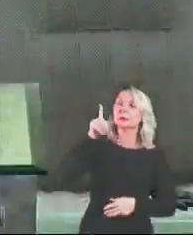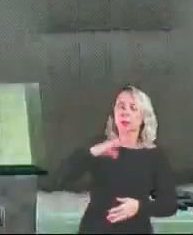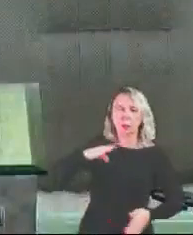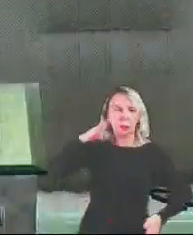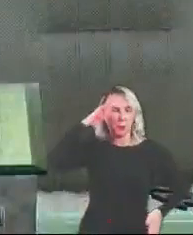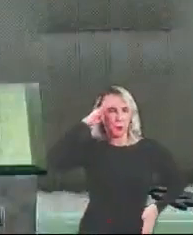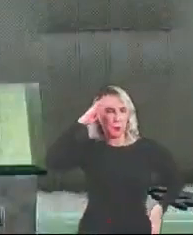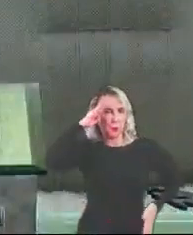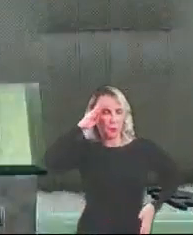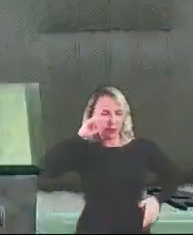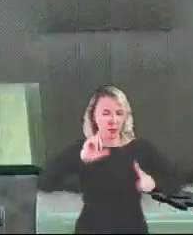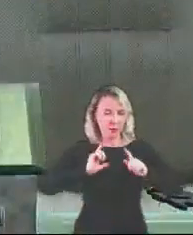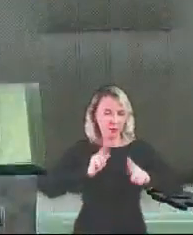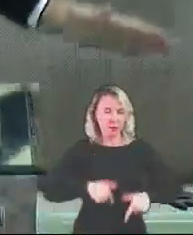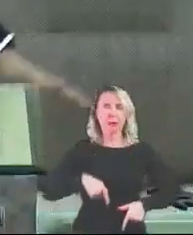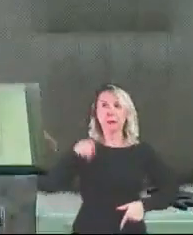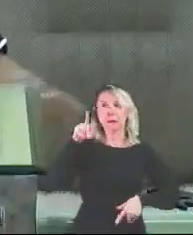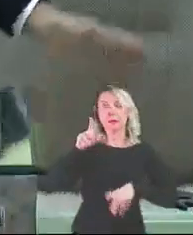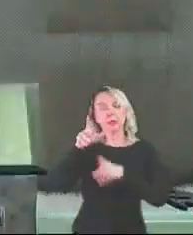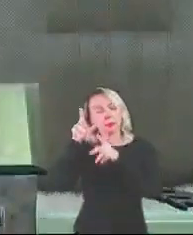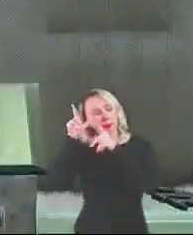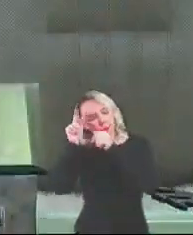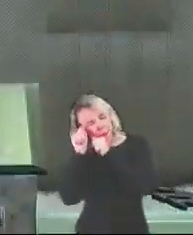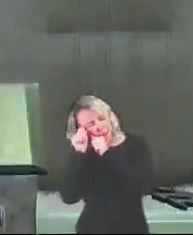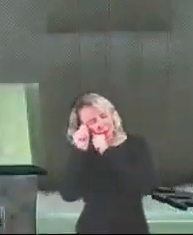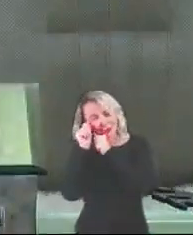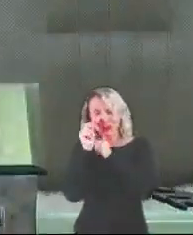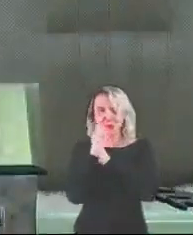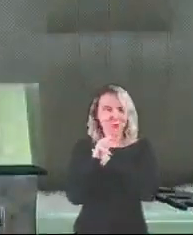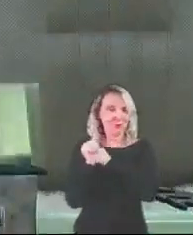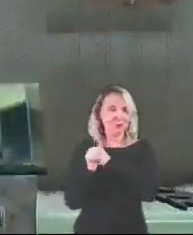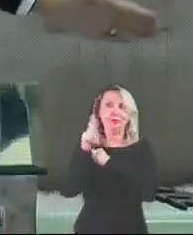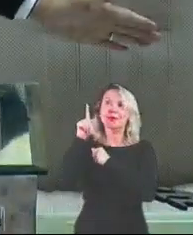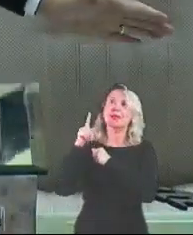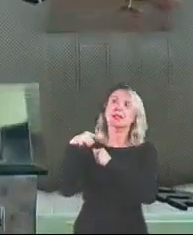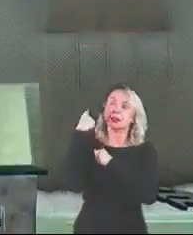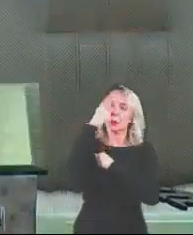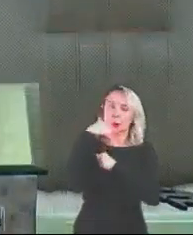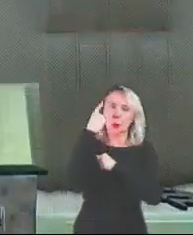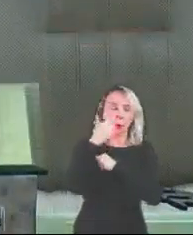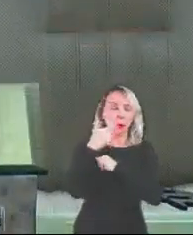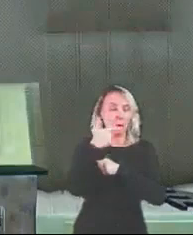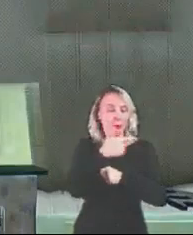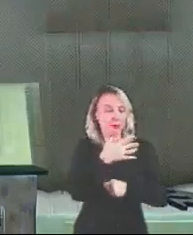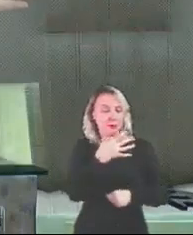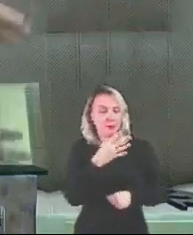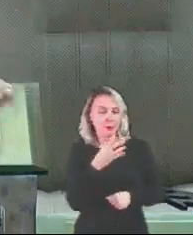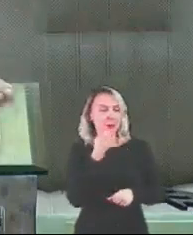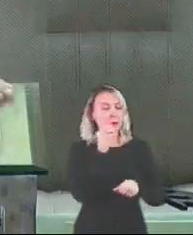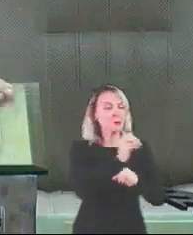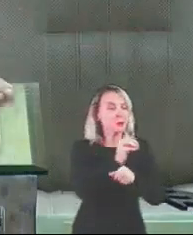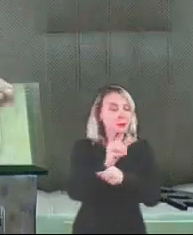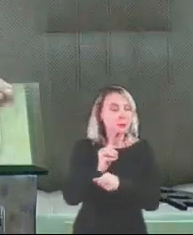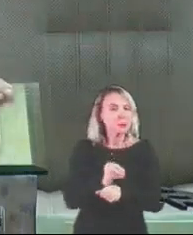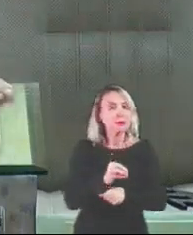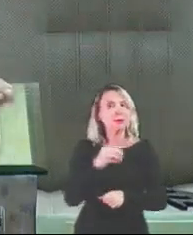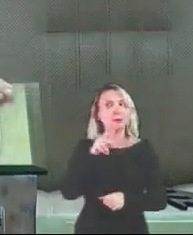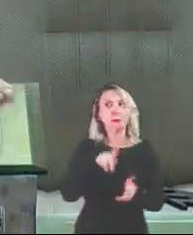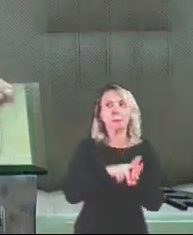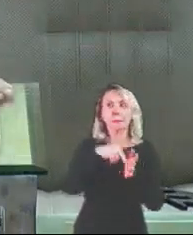nem dorme, nem tosqueneja. Ele está 24 horas velando pelo seu povo. Glórias a Jesus.